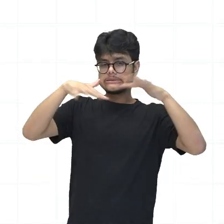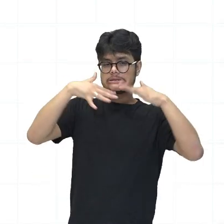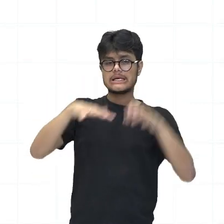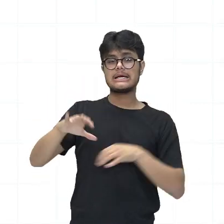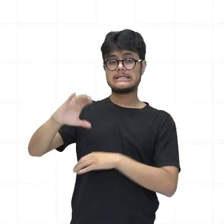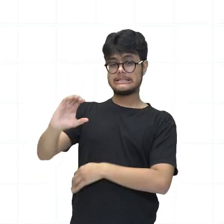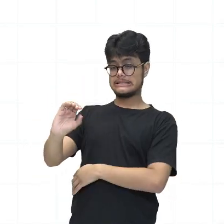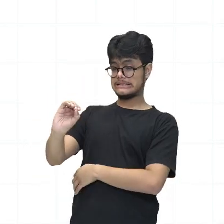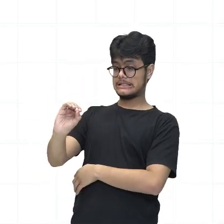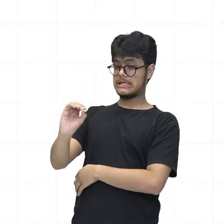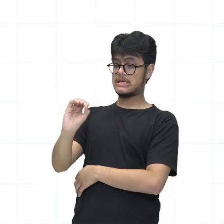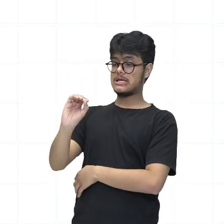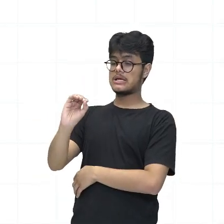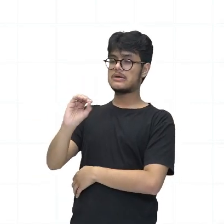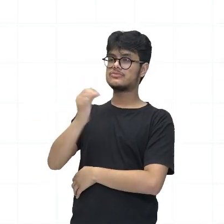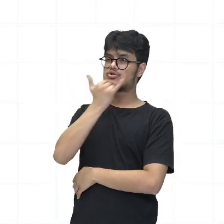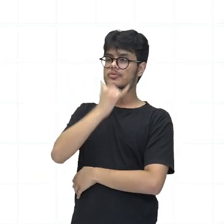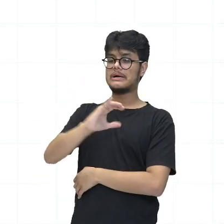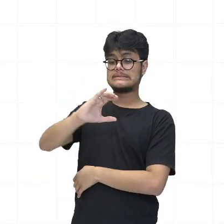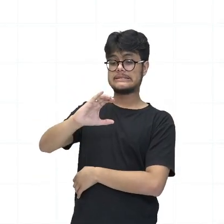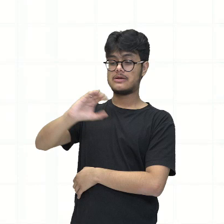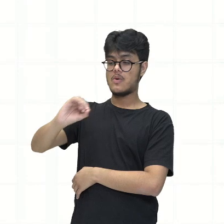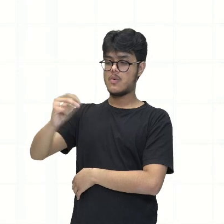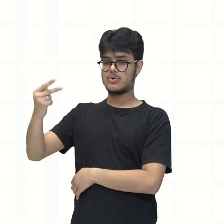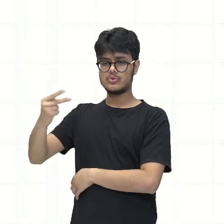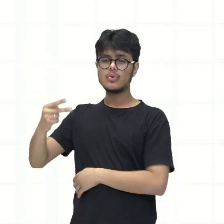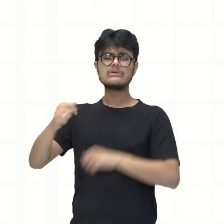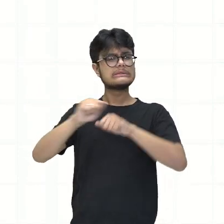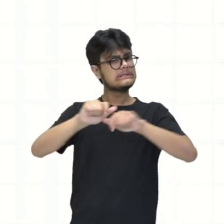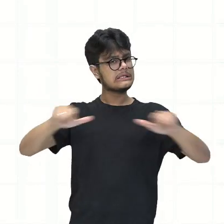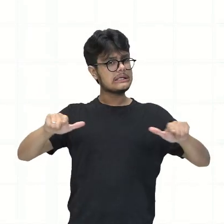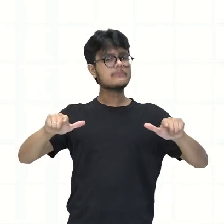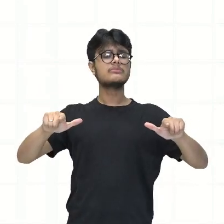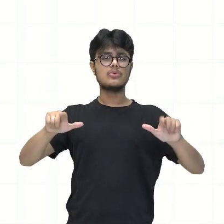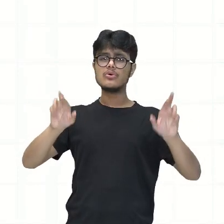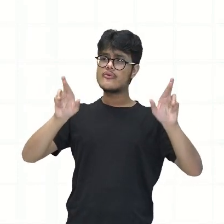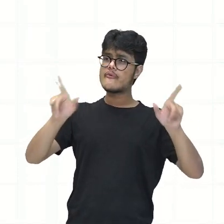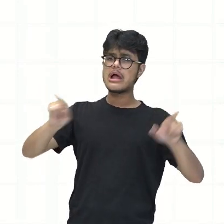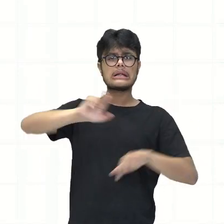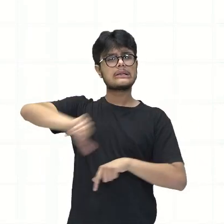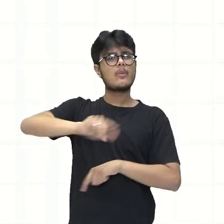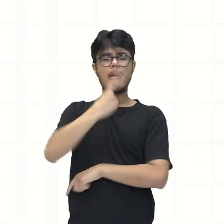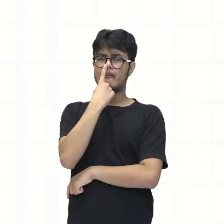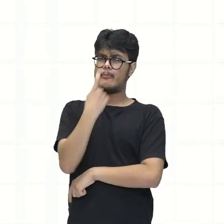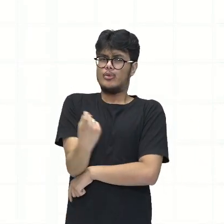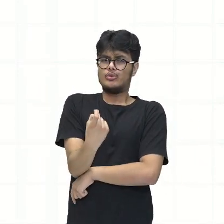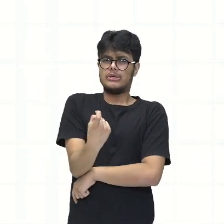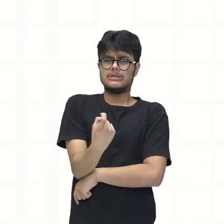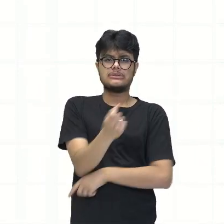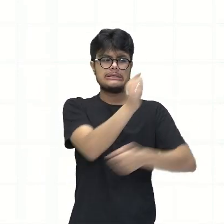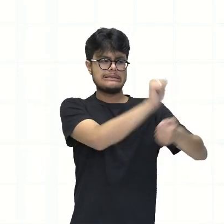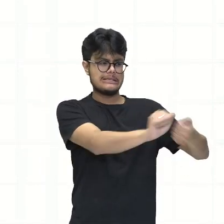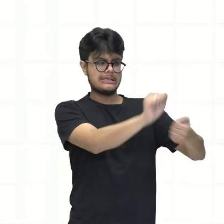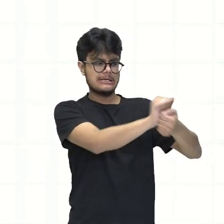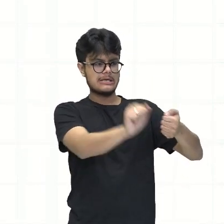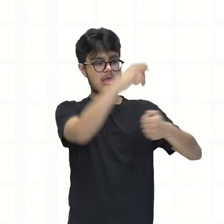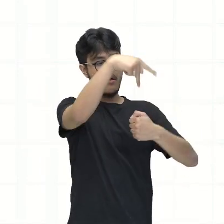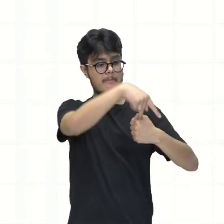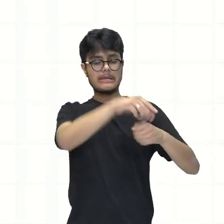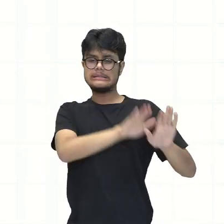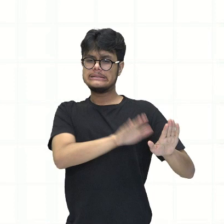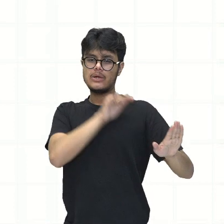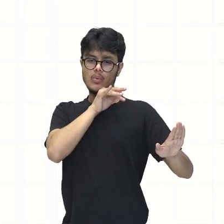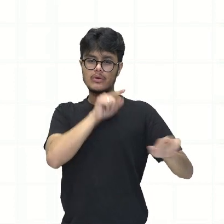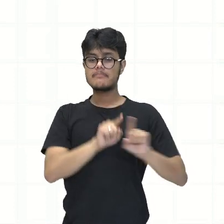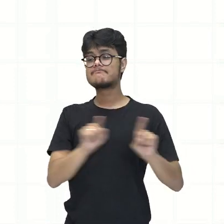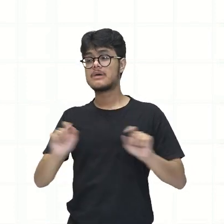de energia mais limpa, se a gente comparar com o carvão e o petróleo, emitindo menos gás